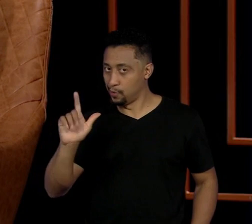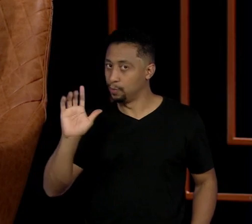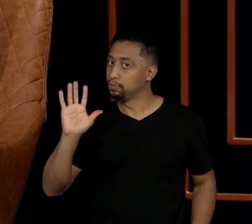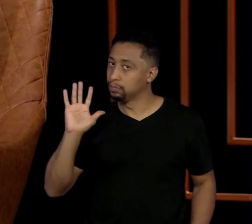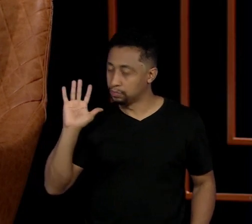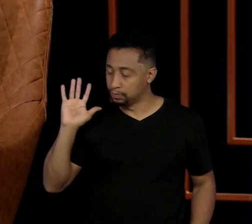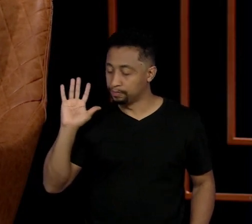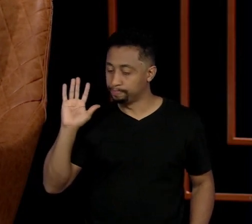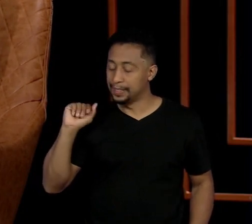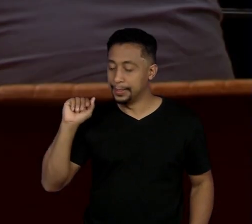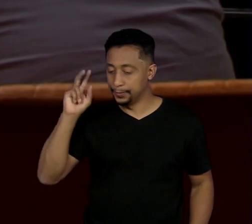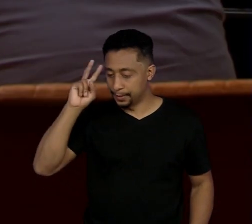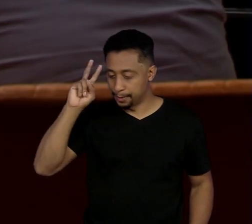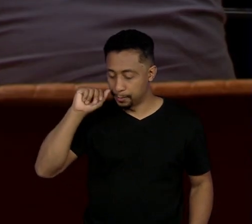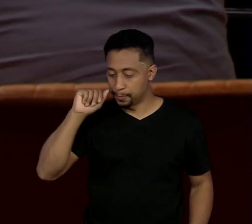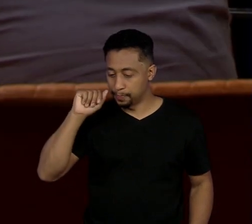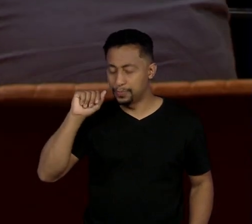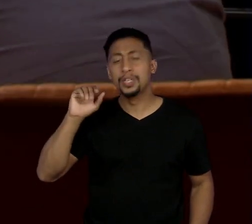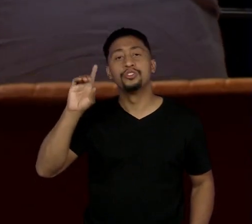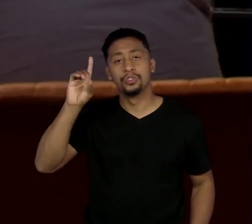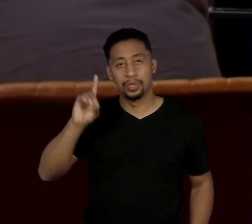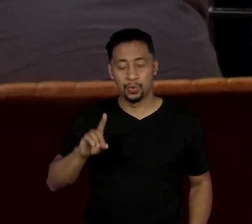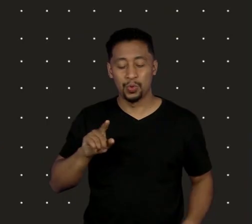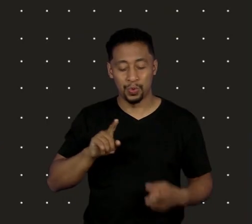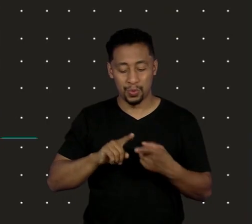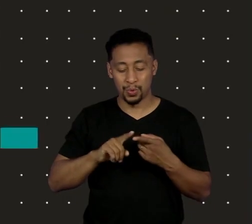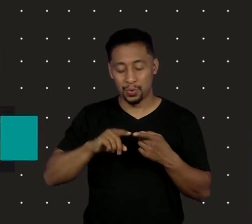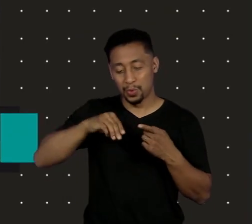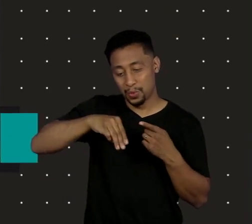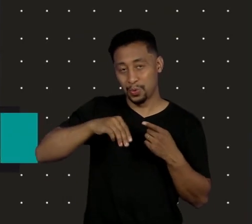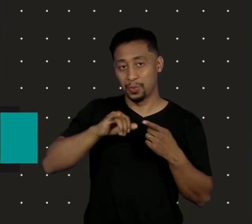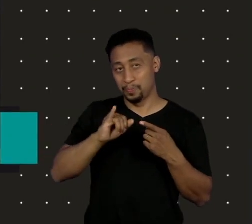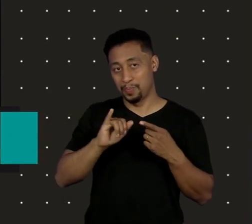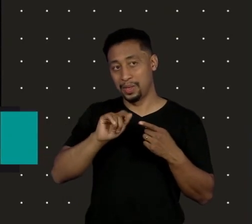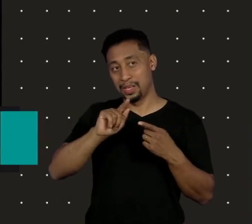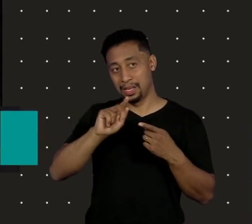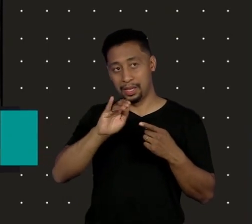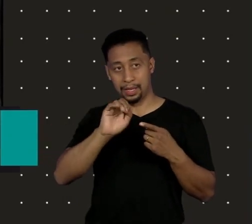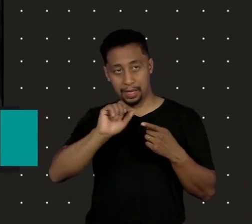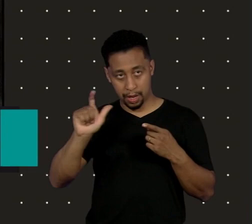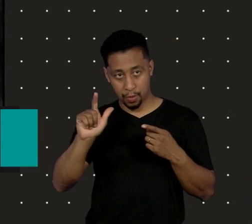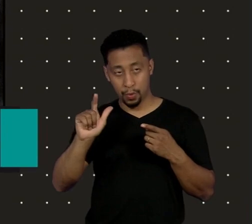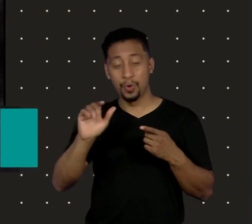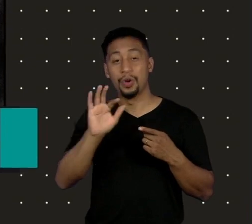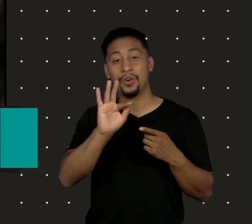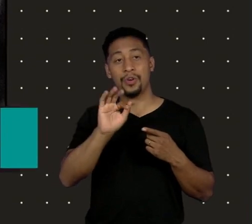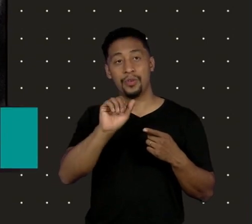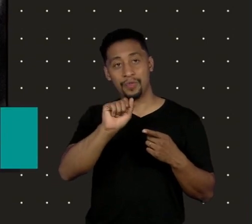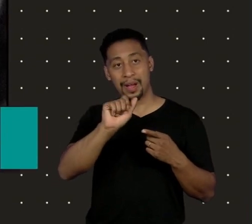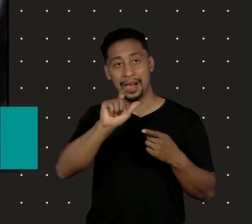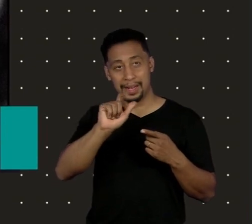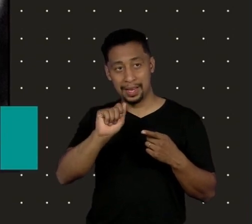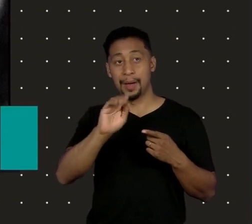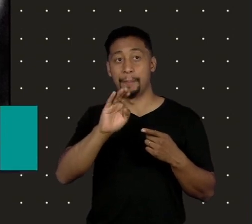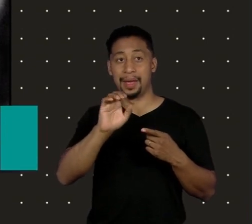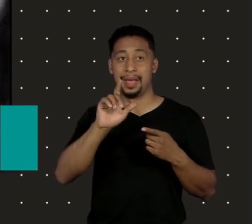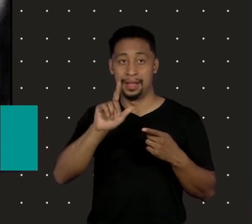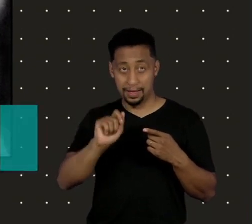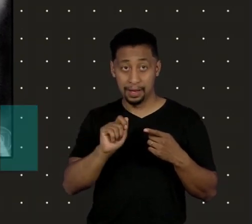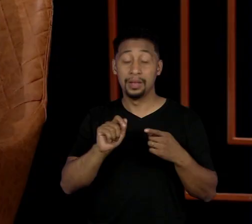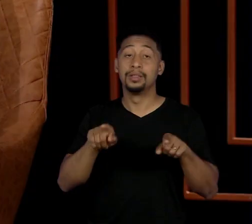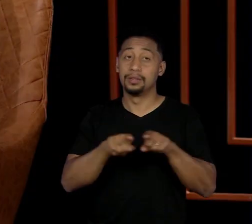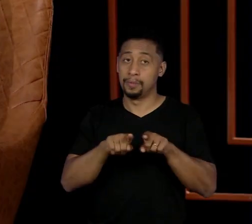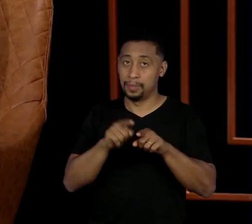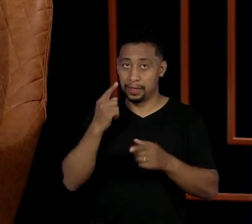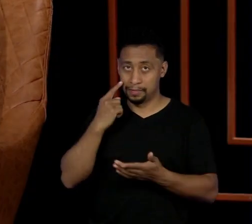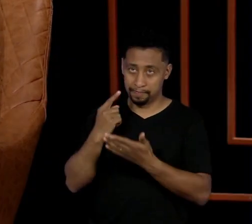estou lembrando, Miguel Falabella, era quem dirigia o teste. Ele não dirigiu a novela, mas ele... E era com a Débora Evelyn, que hoje é uma grande amiga, que já